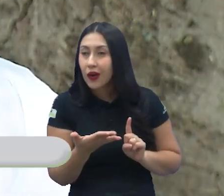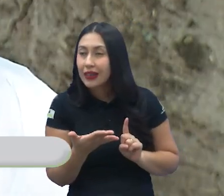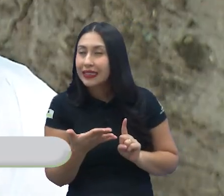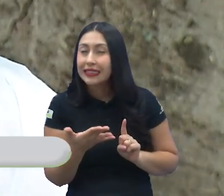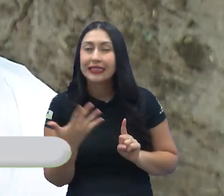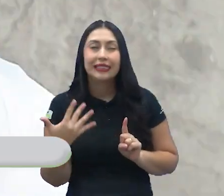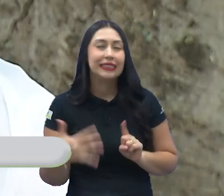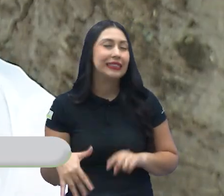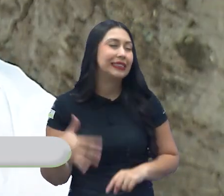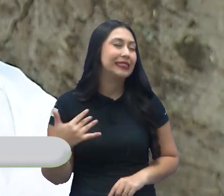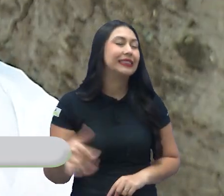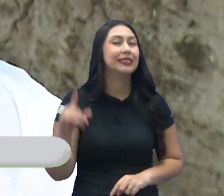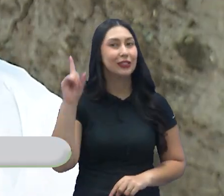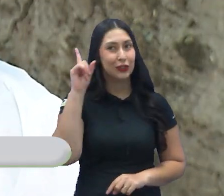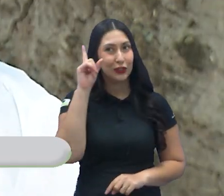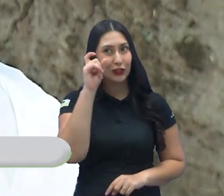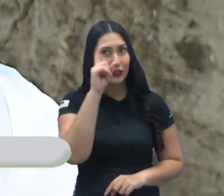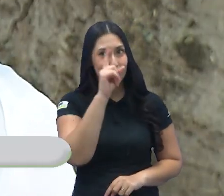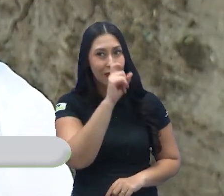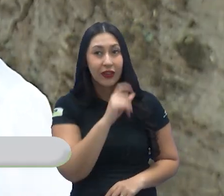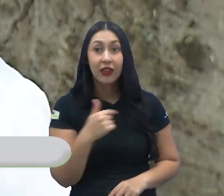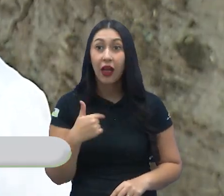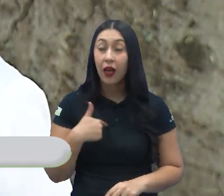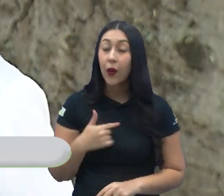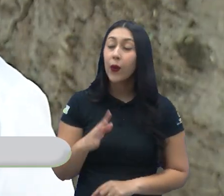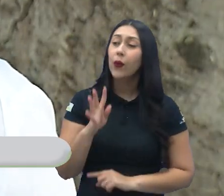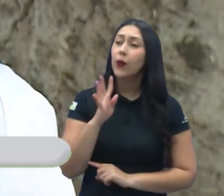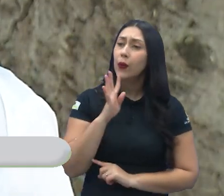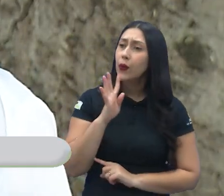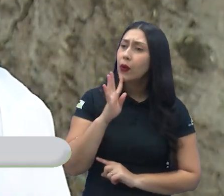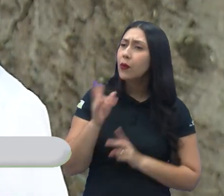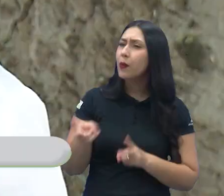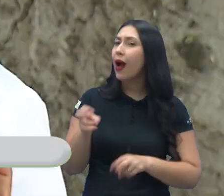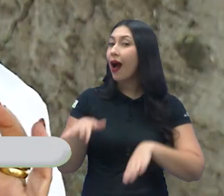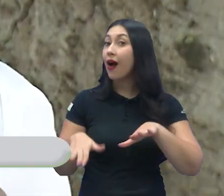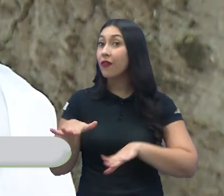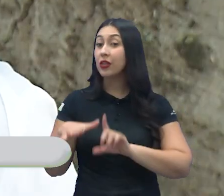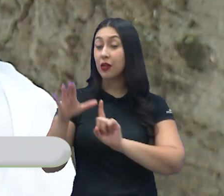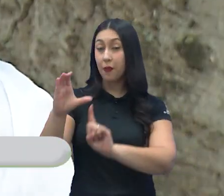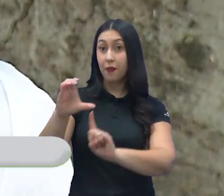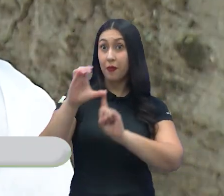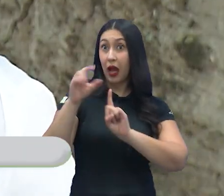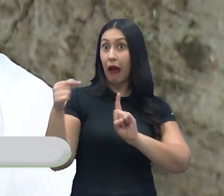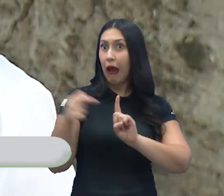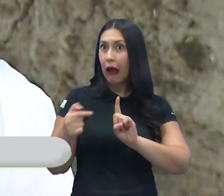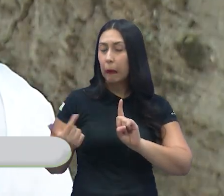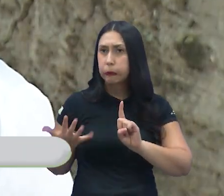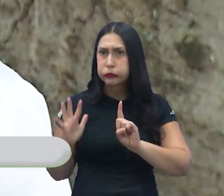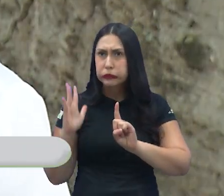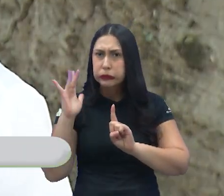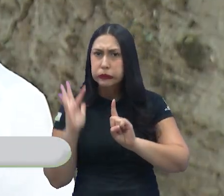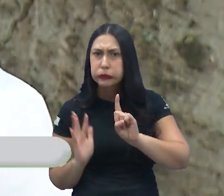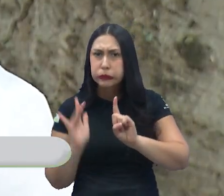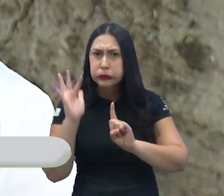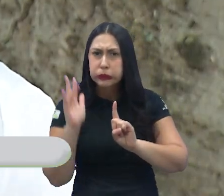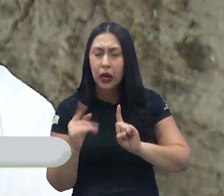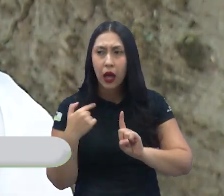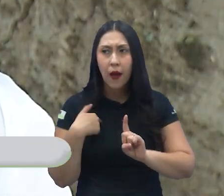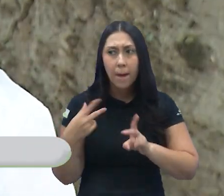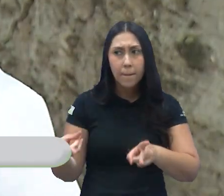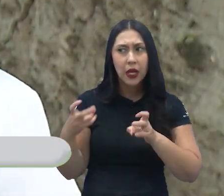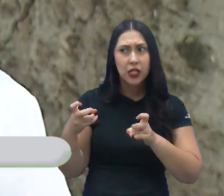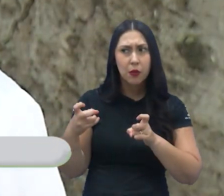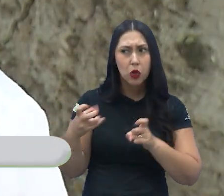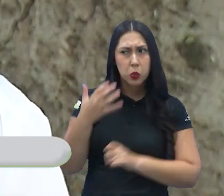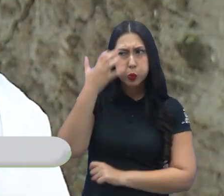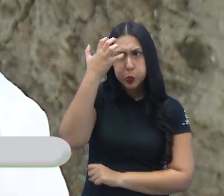é um desafio. Aí eu vou conhecendo o temperamento, às vezes chega a pessoa que, vamos supor, é uma colérica, aí ela chega com a carinha mais de brava,